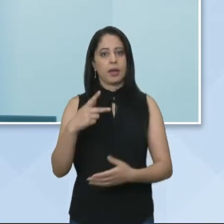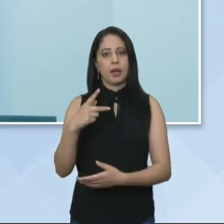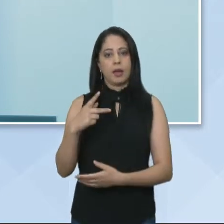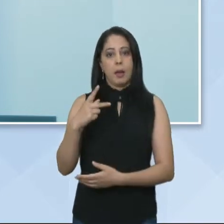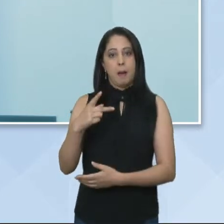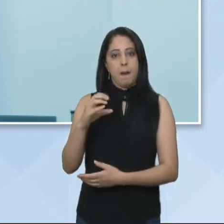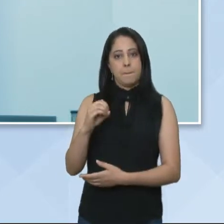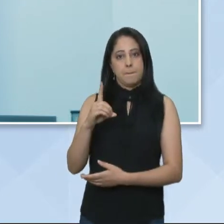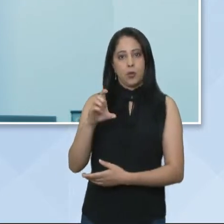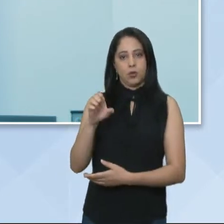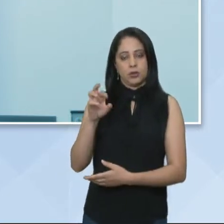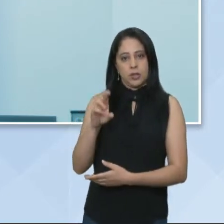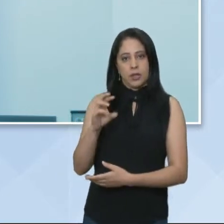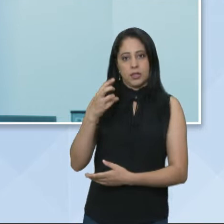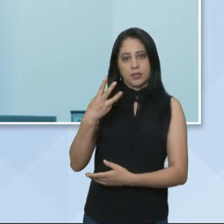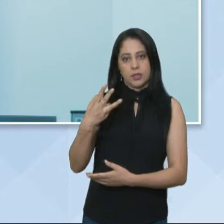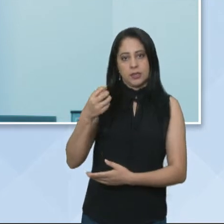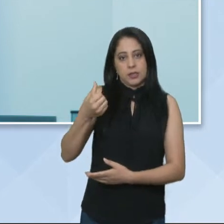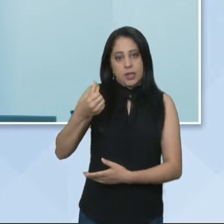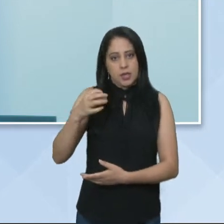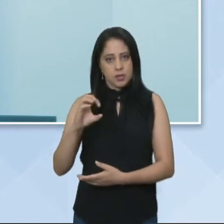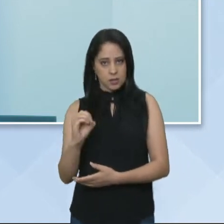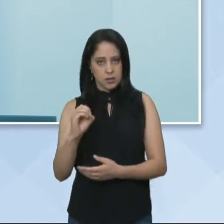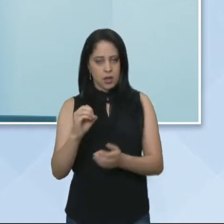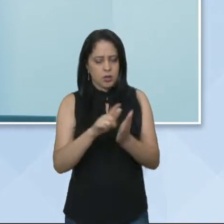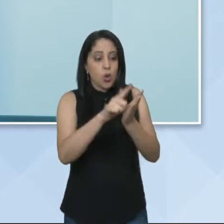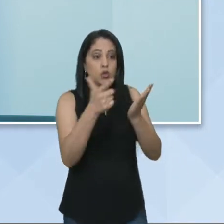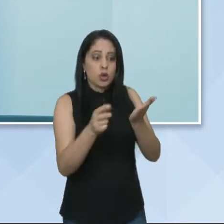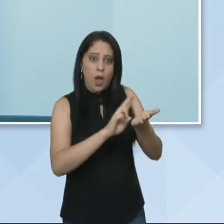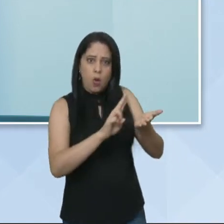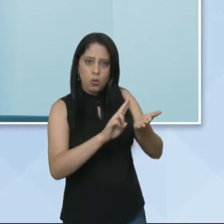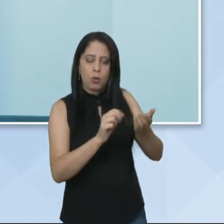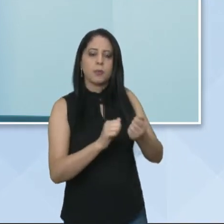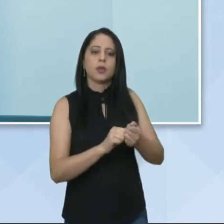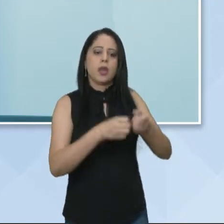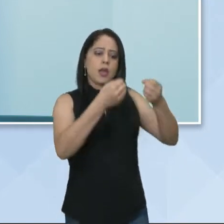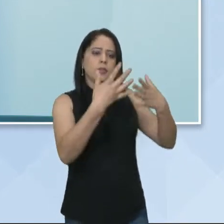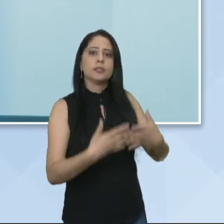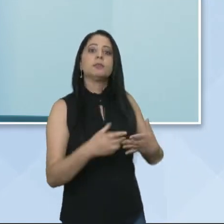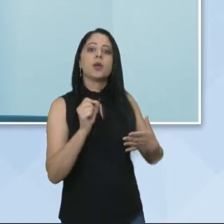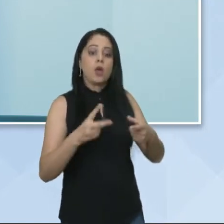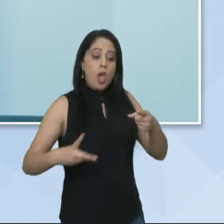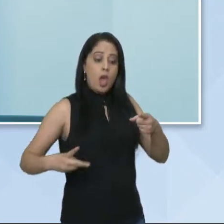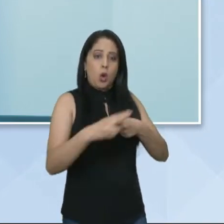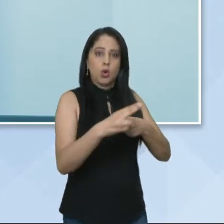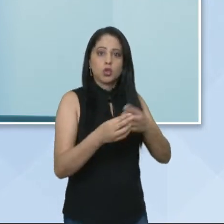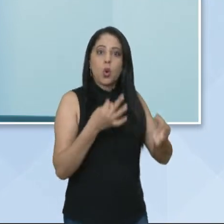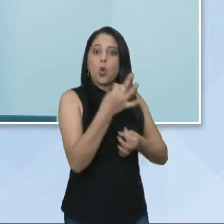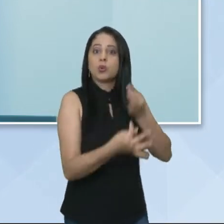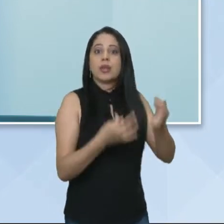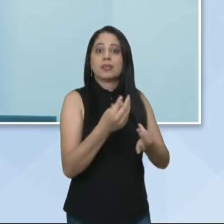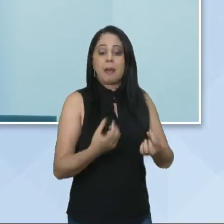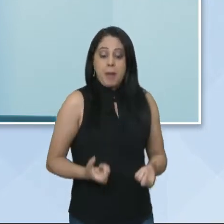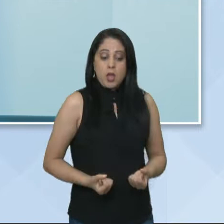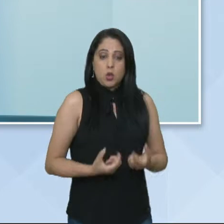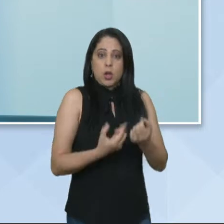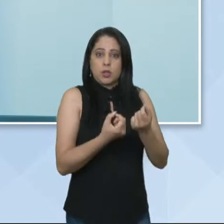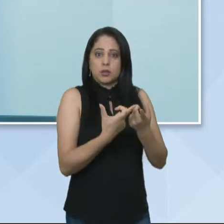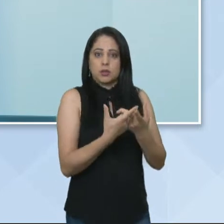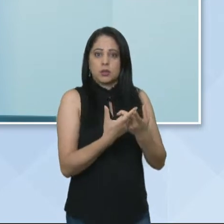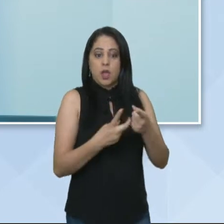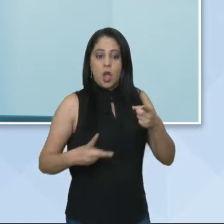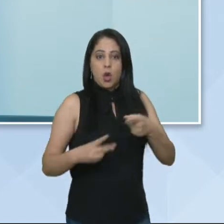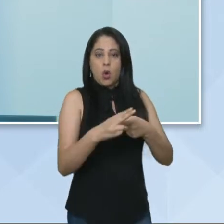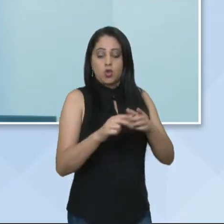é o Poder 360. E também cortou-se do tratamento do câncer. Bolsonaro corta a verba de atendimento